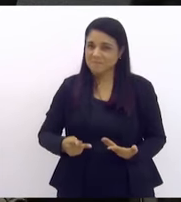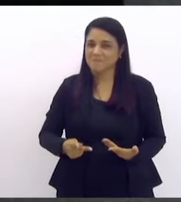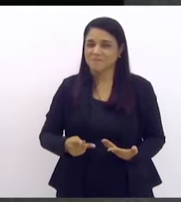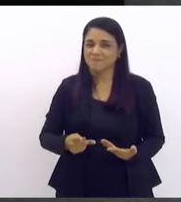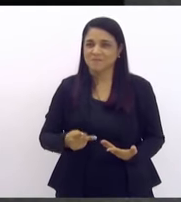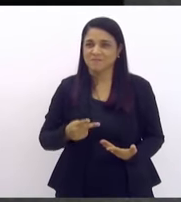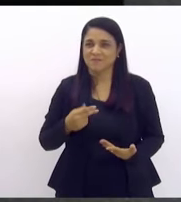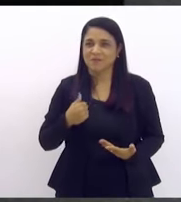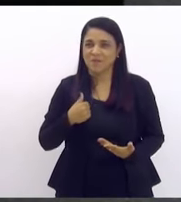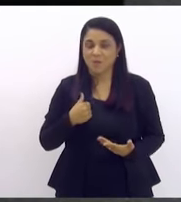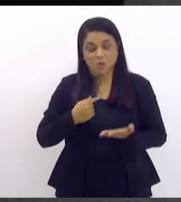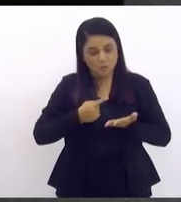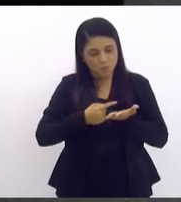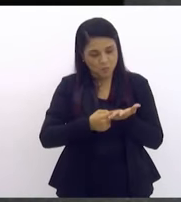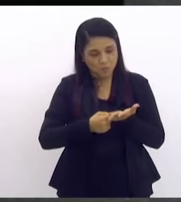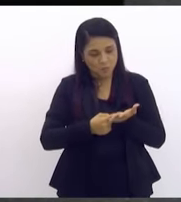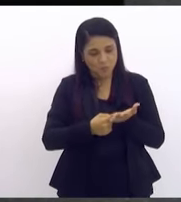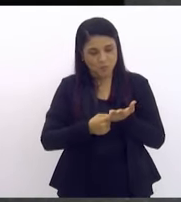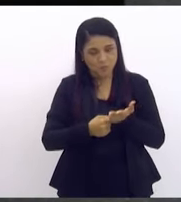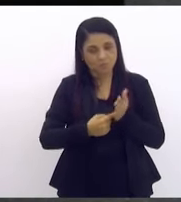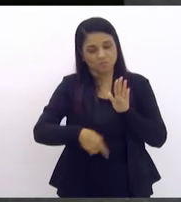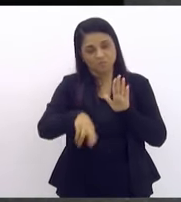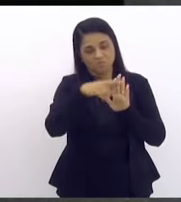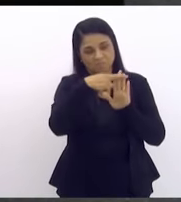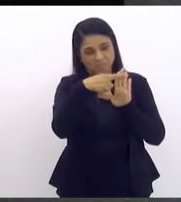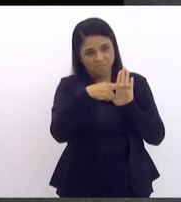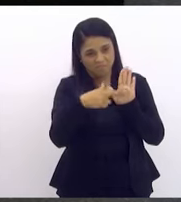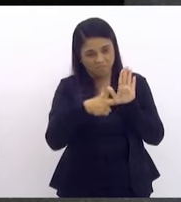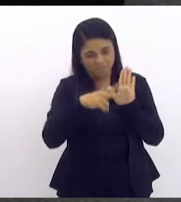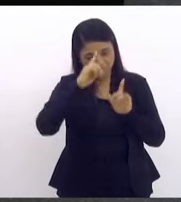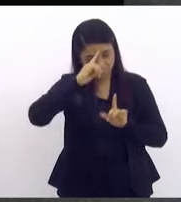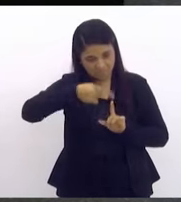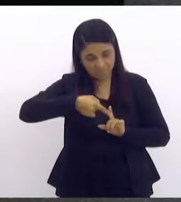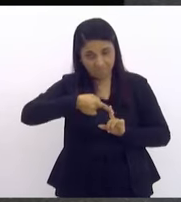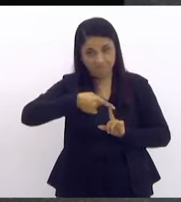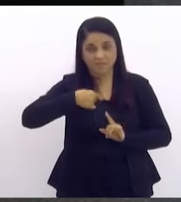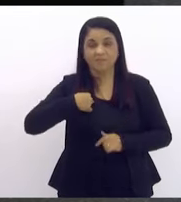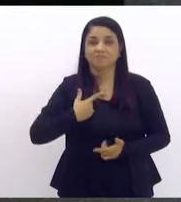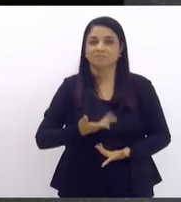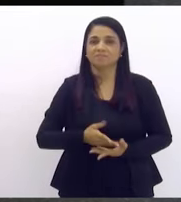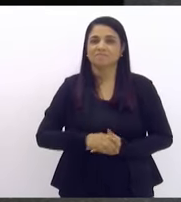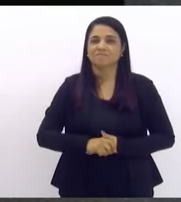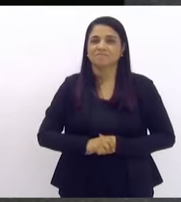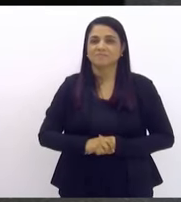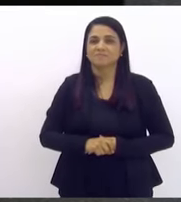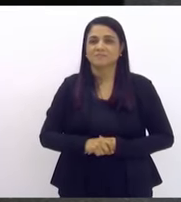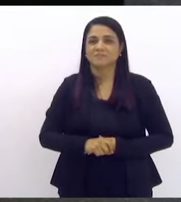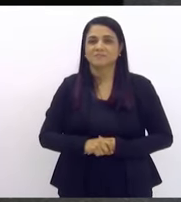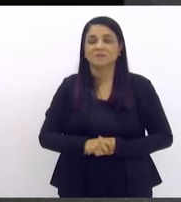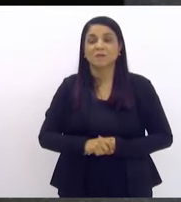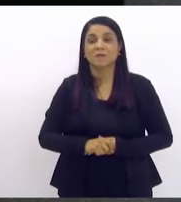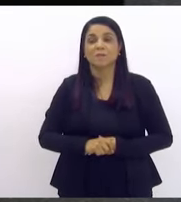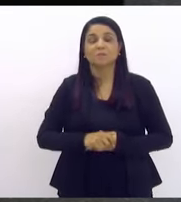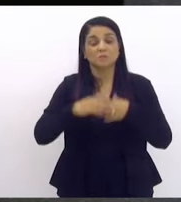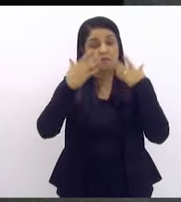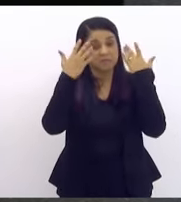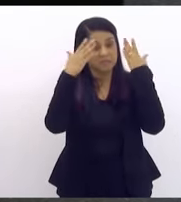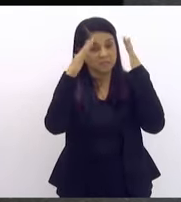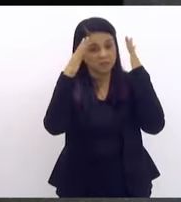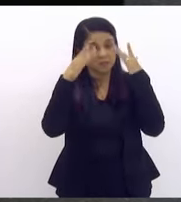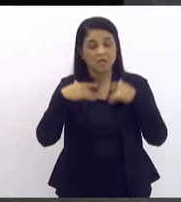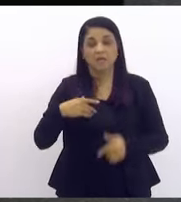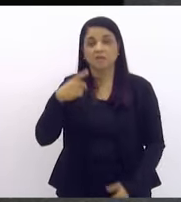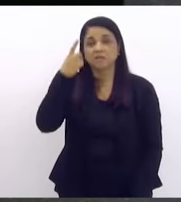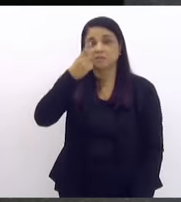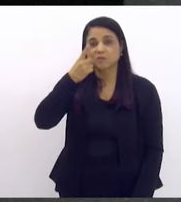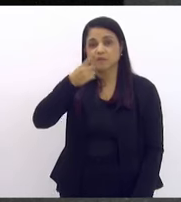eu cumprirei à risca as suas determinações, que para mim são ordens. Então, primeiro eu queria saudar a deputada